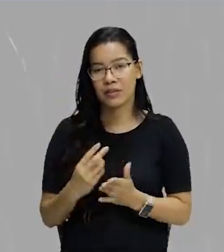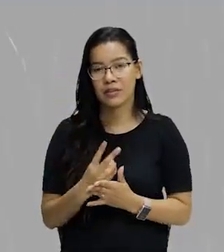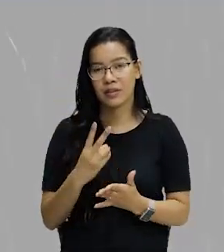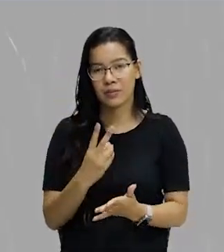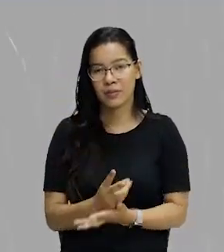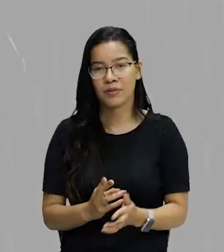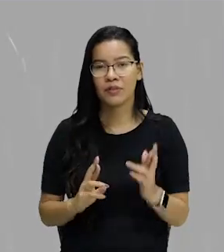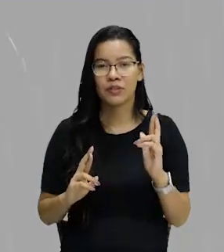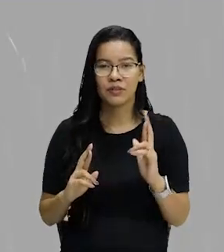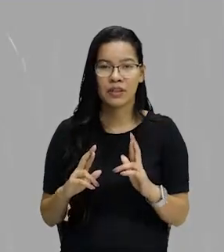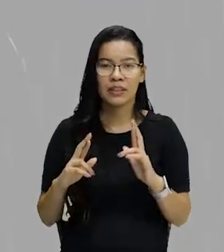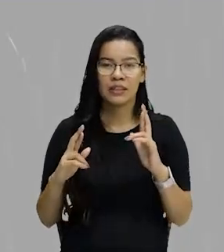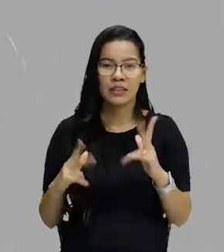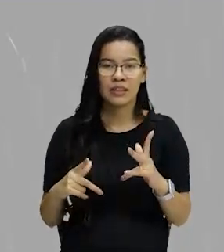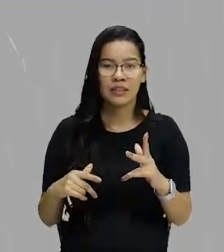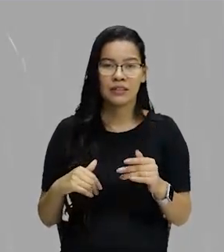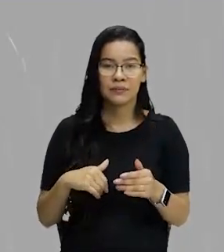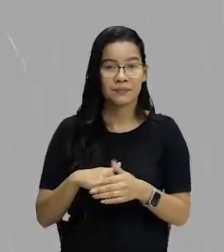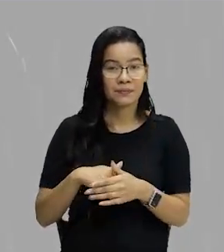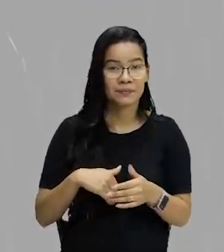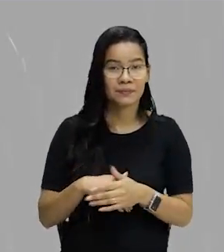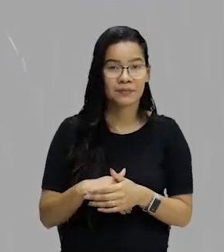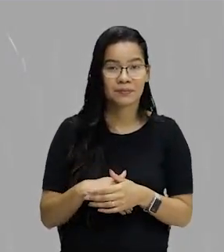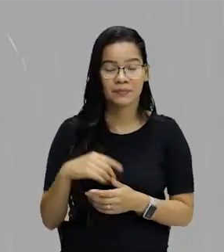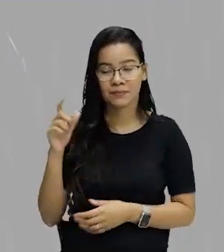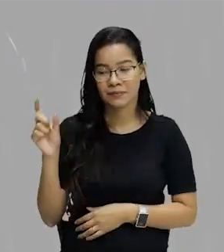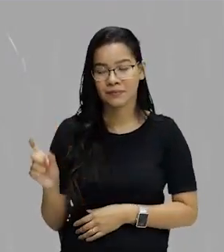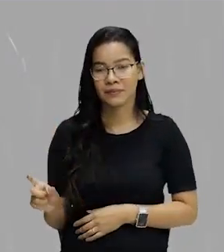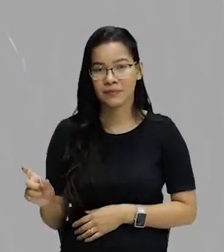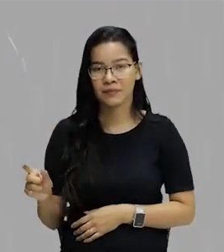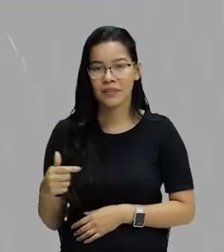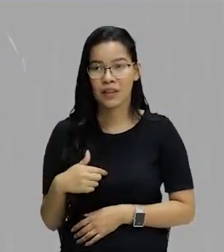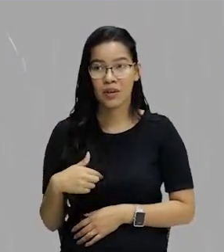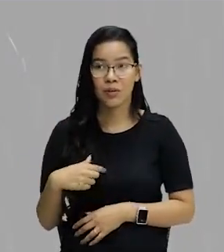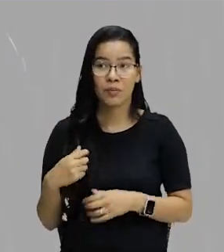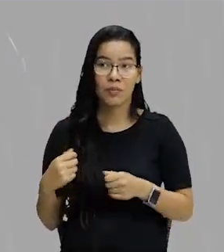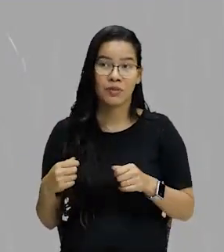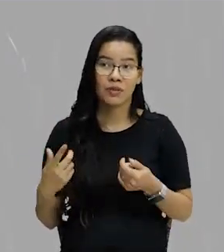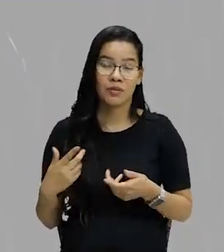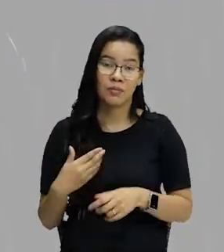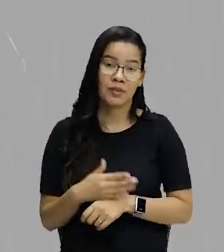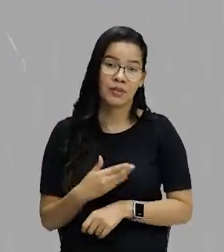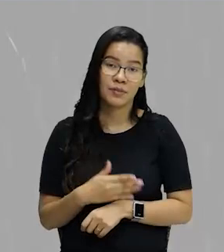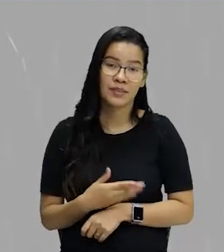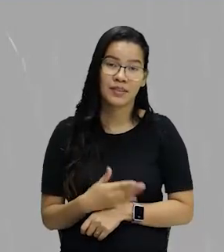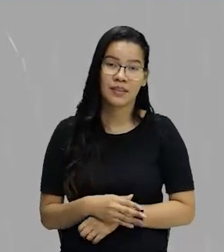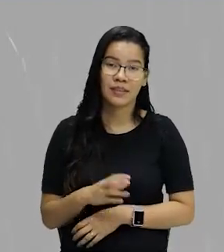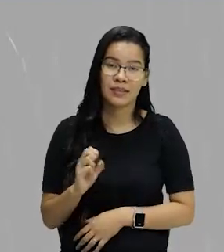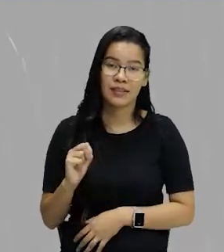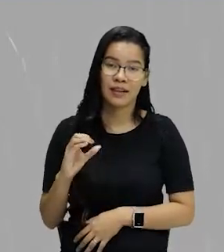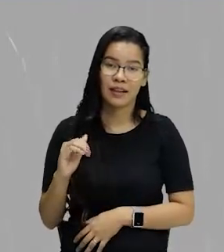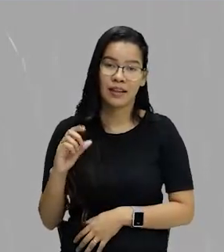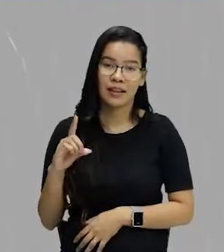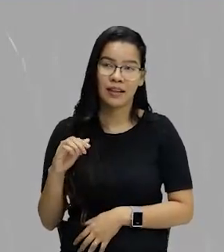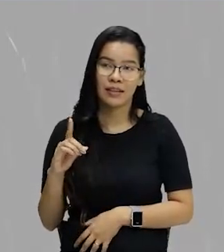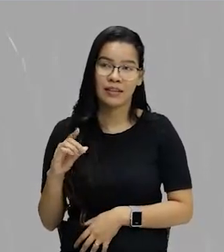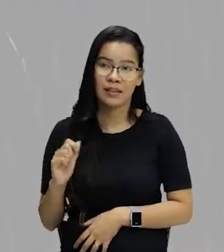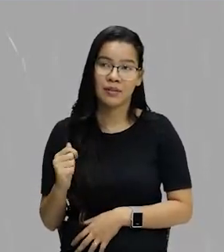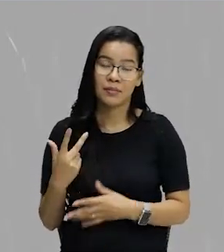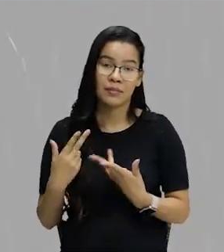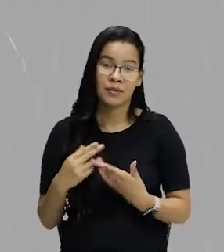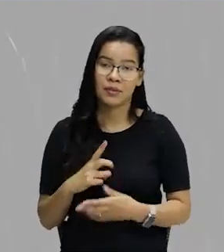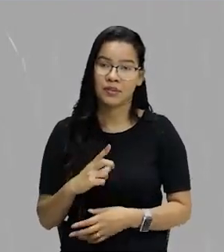vou diferenciar atleta de indivíduo. Eu posso ser um praticante de escalada, mesmo que eu não seja um